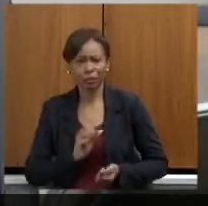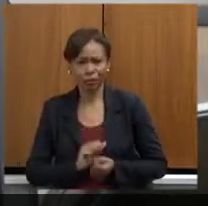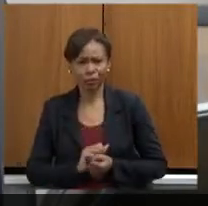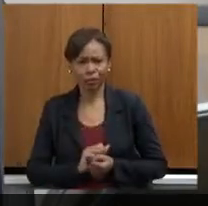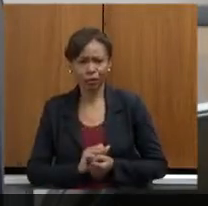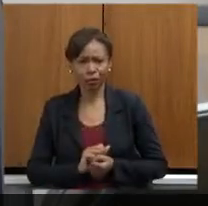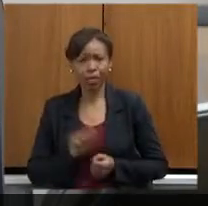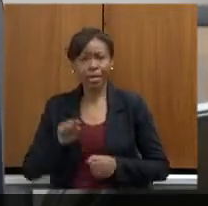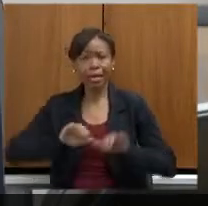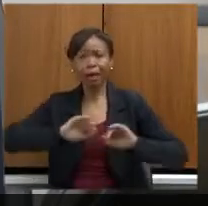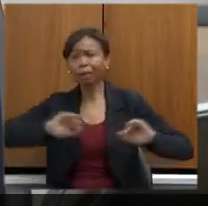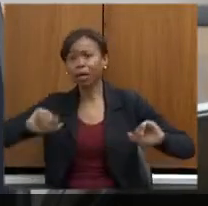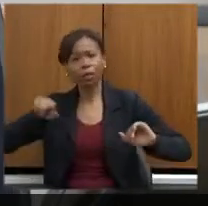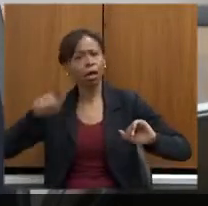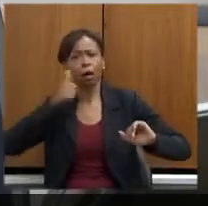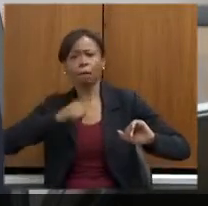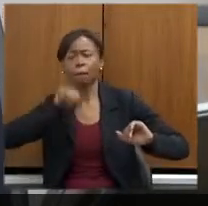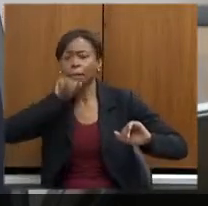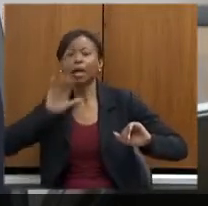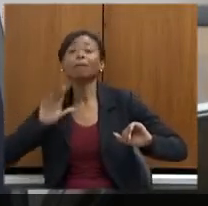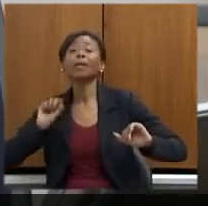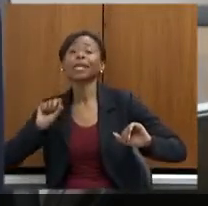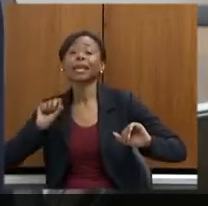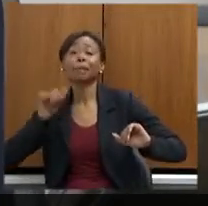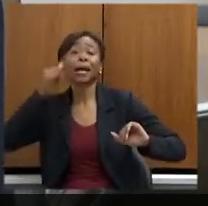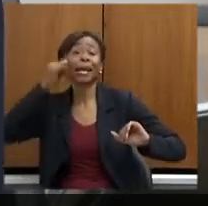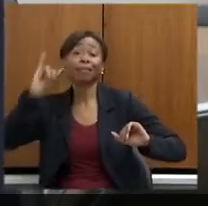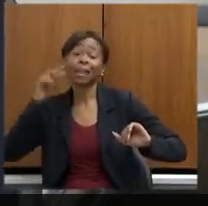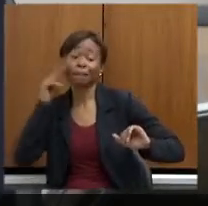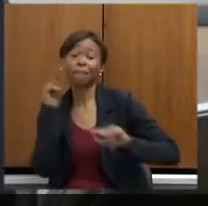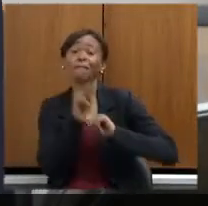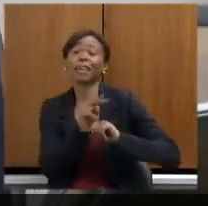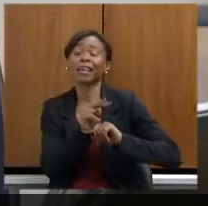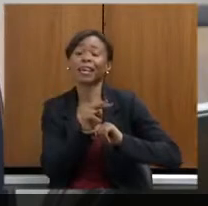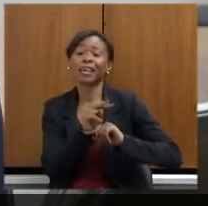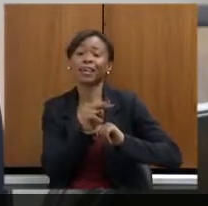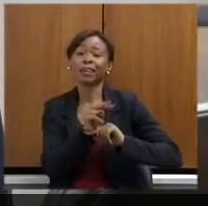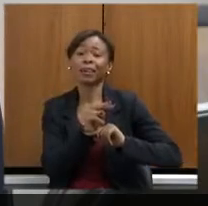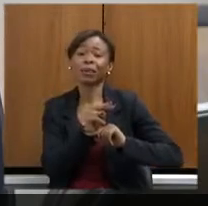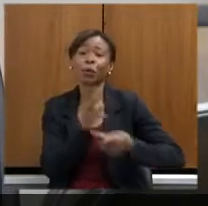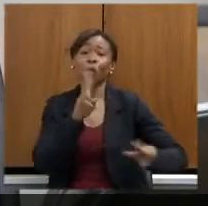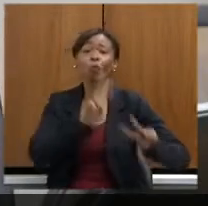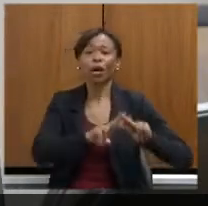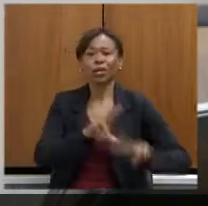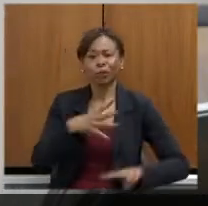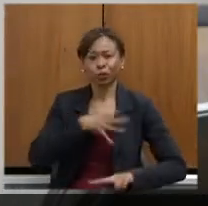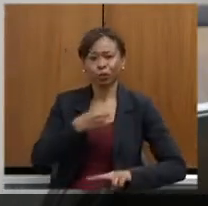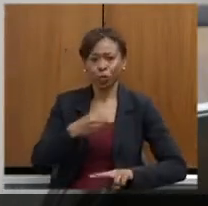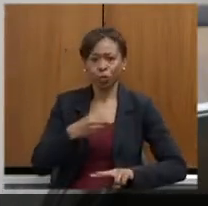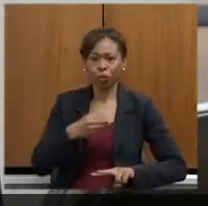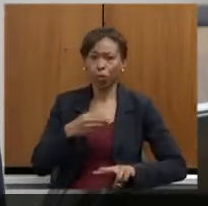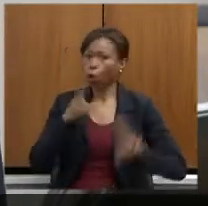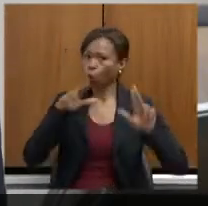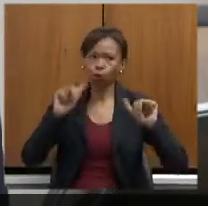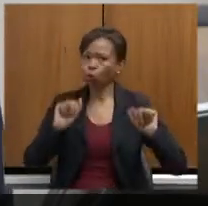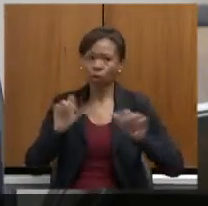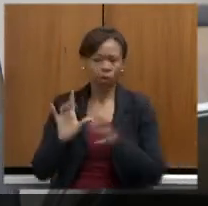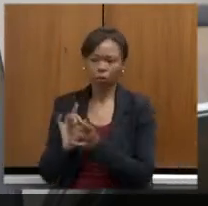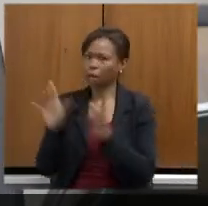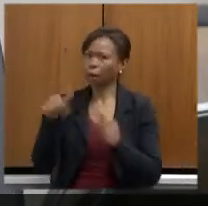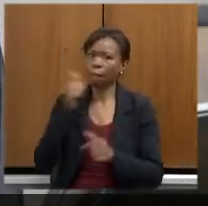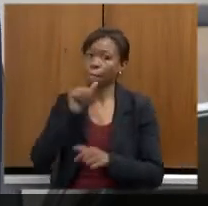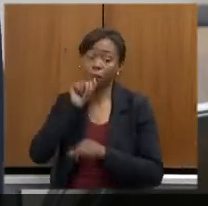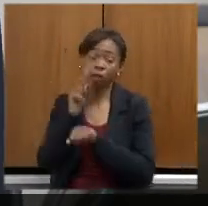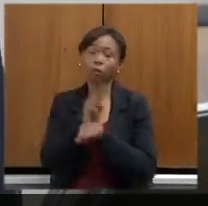mãe para que ela não viciação do filho sendo preso e vice-versa não fui para de um pai que eu